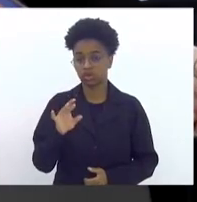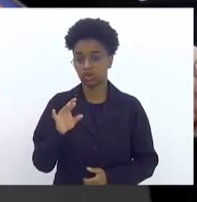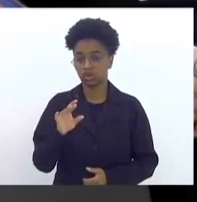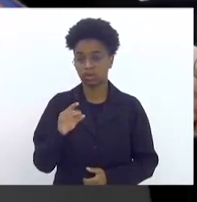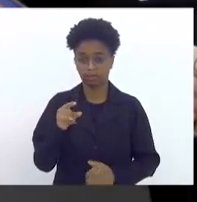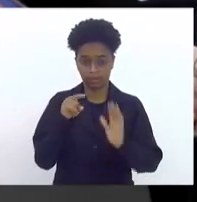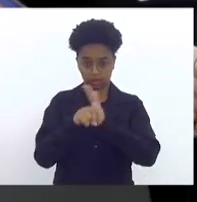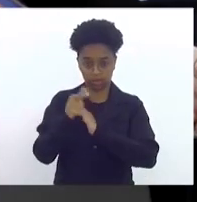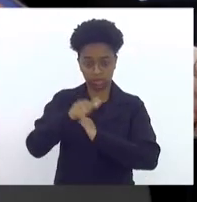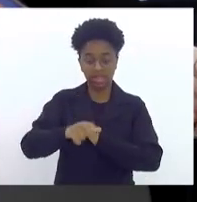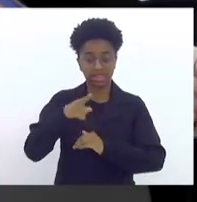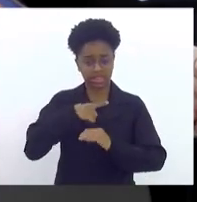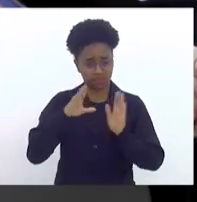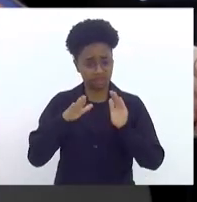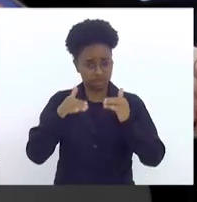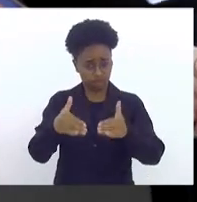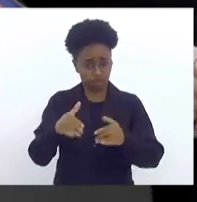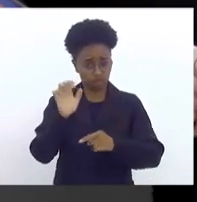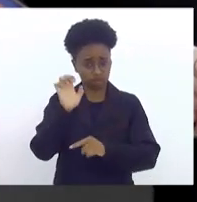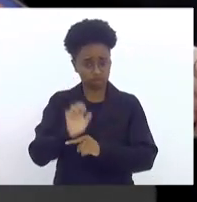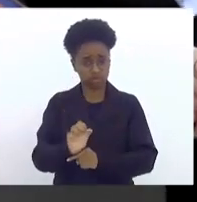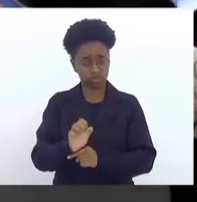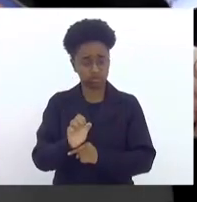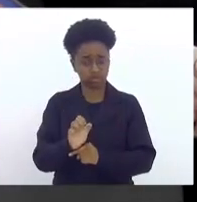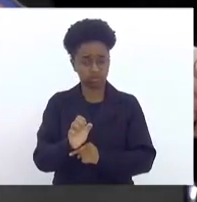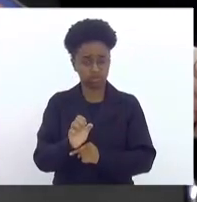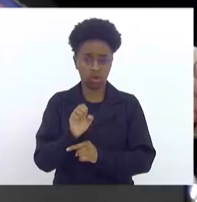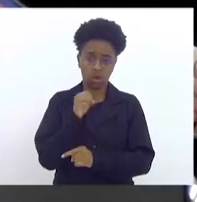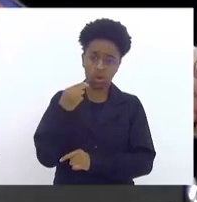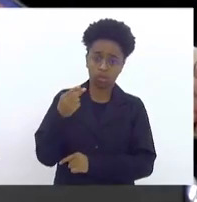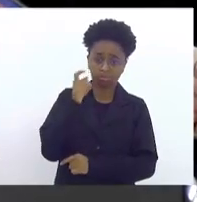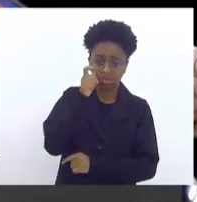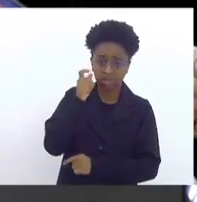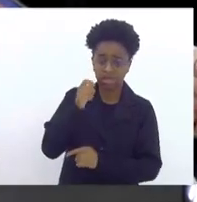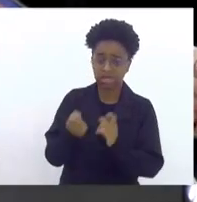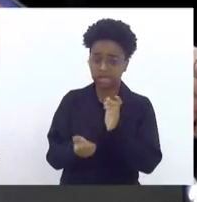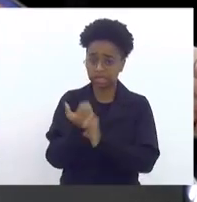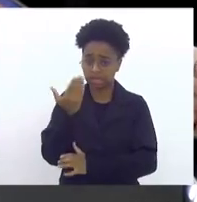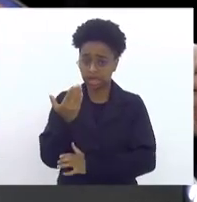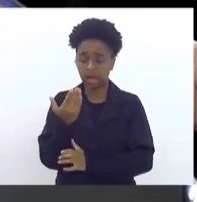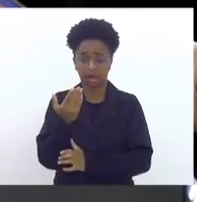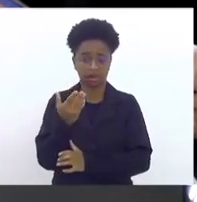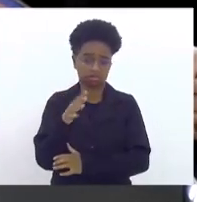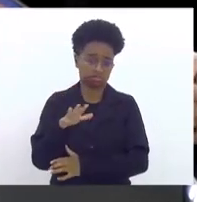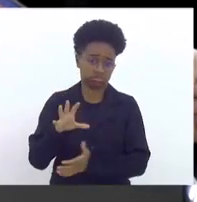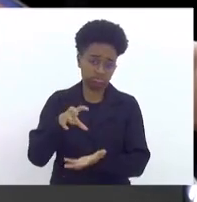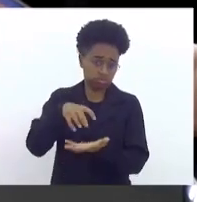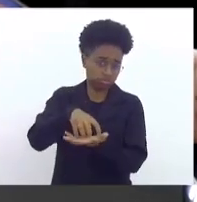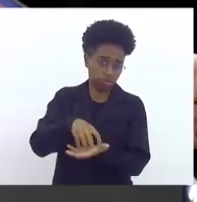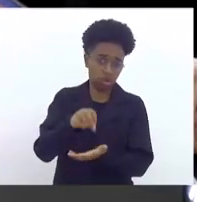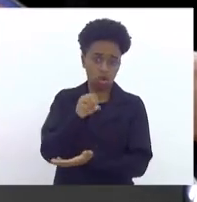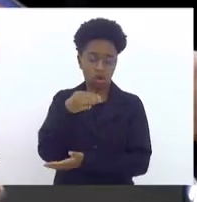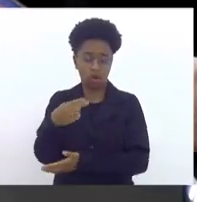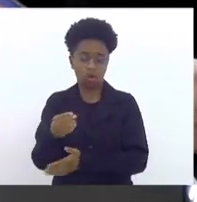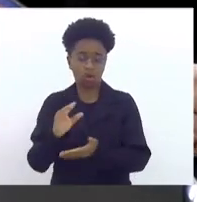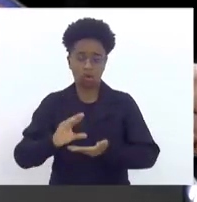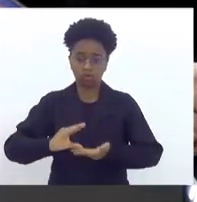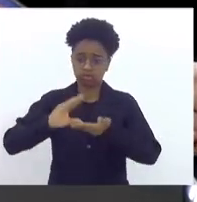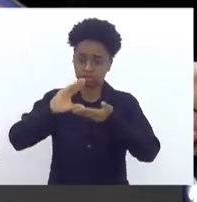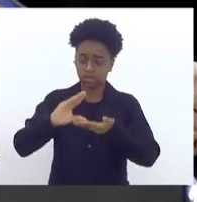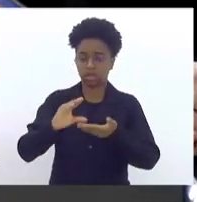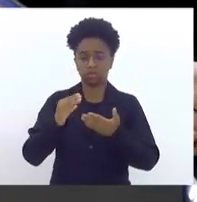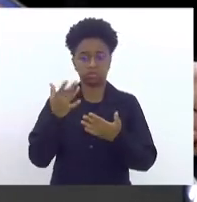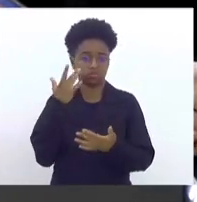a pergunta se há algum Fórum em âmbito Estadual se ser interessante criar um Observatório um conselho se